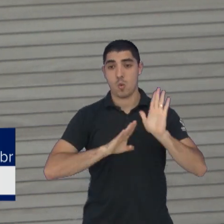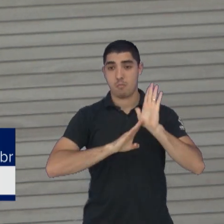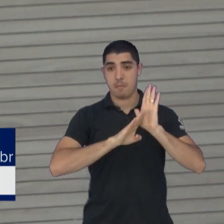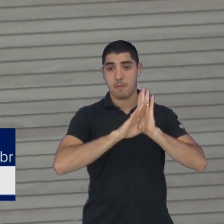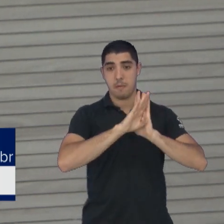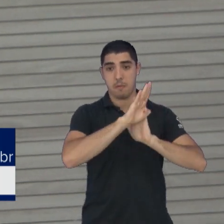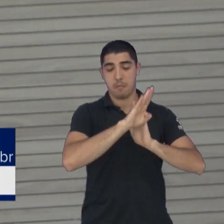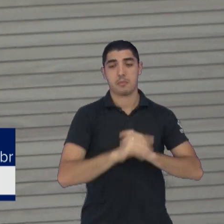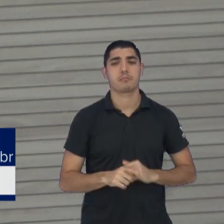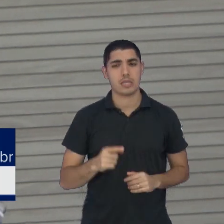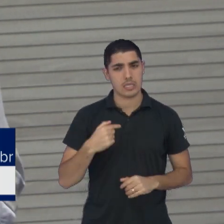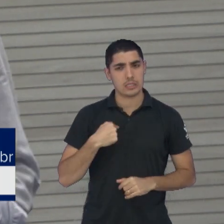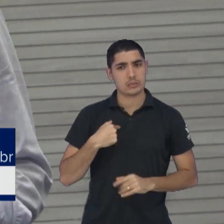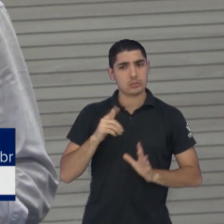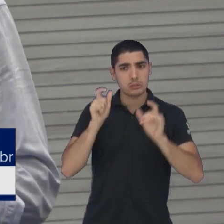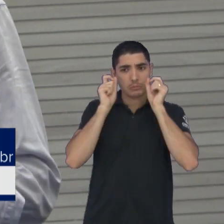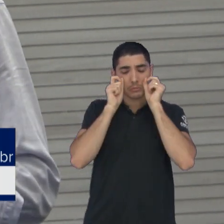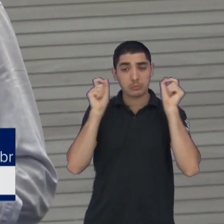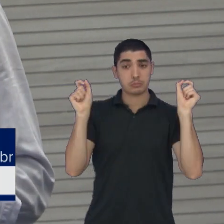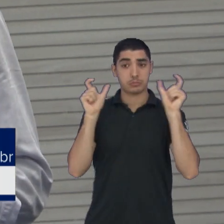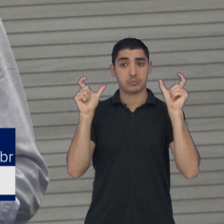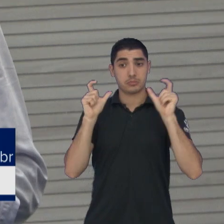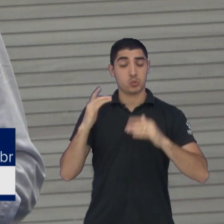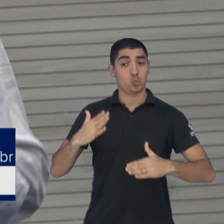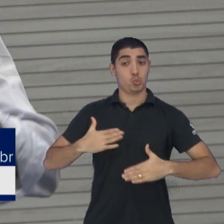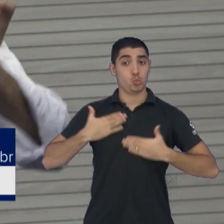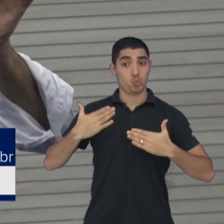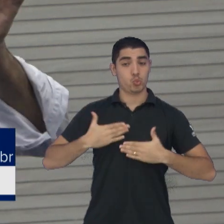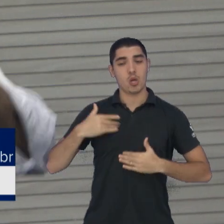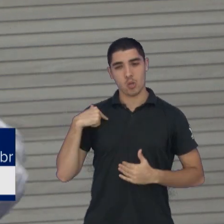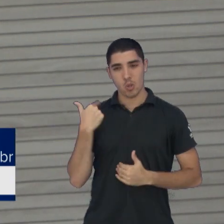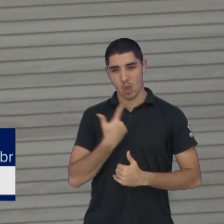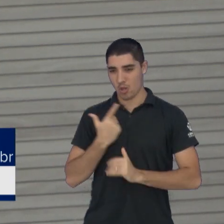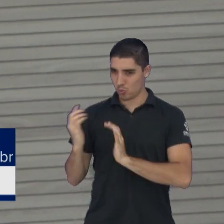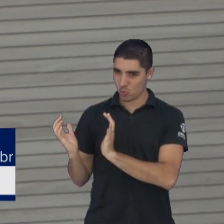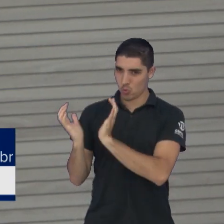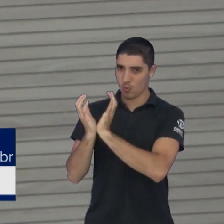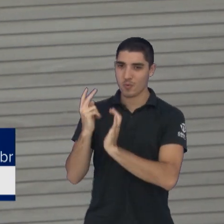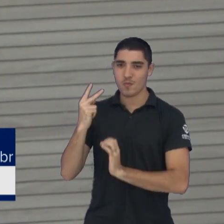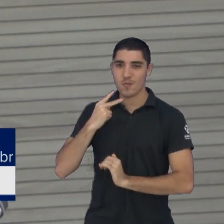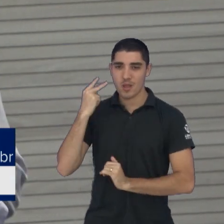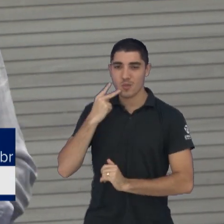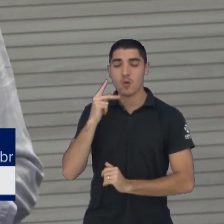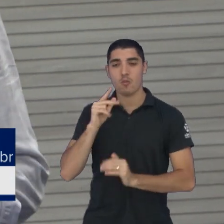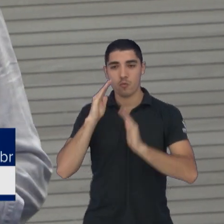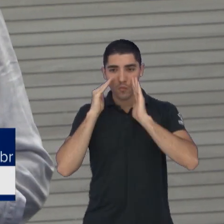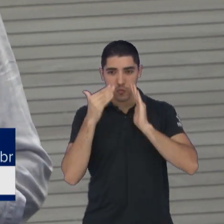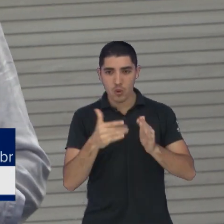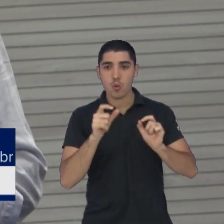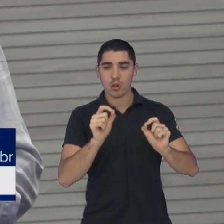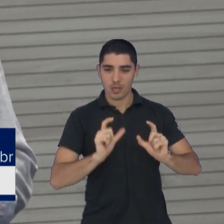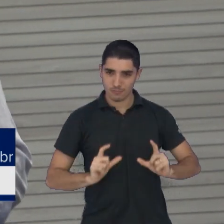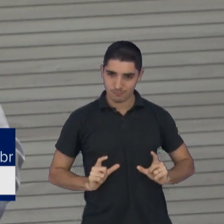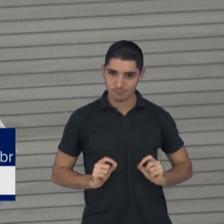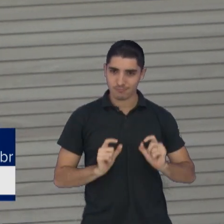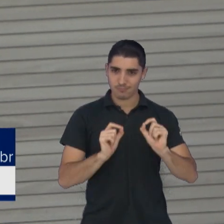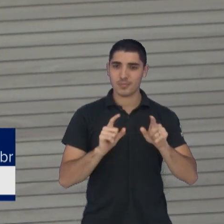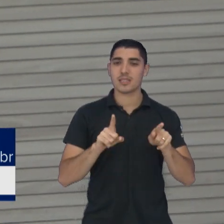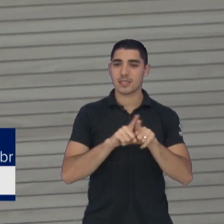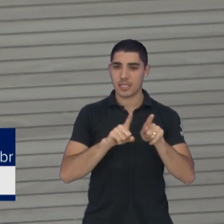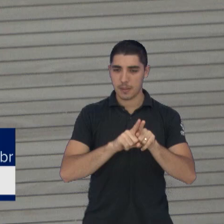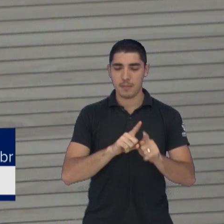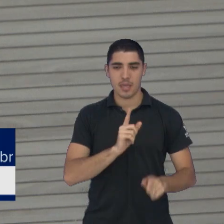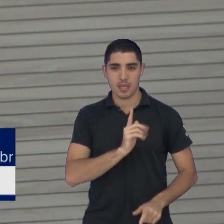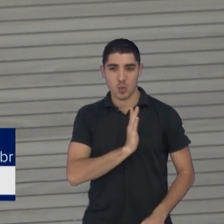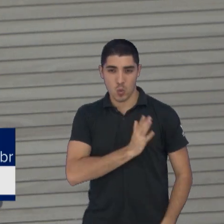nos espanta, e aqui já foi tratado pela frente parlamentar, né, do paciente oncológico e de cardiologia,